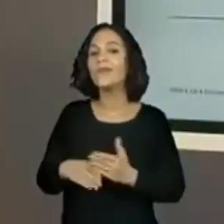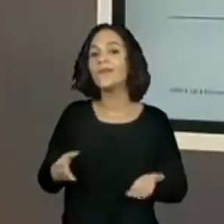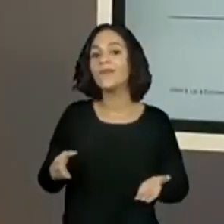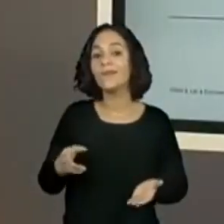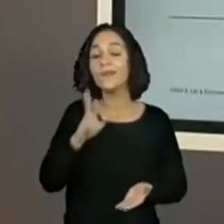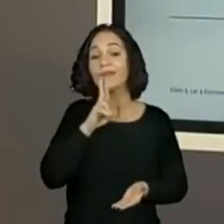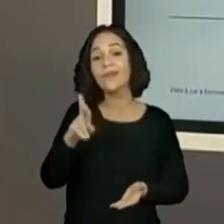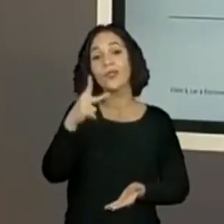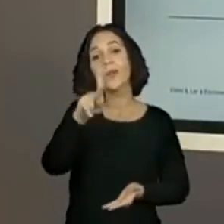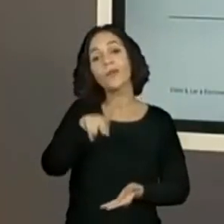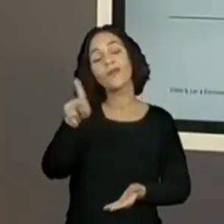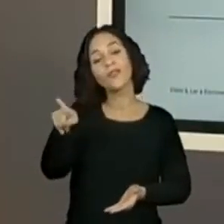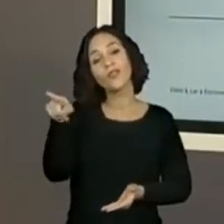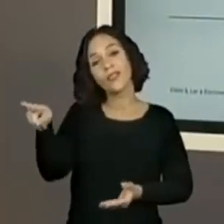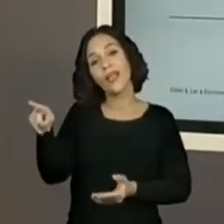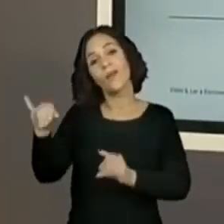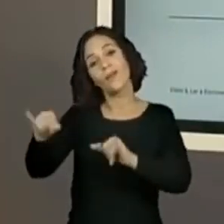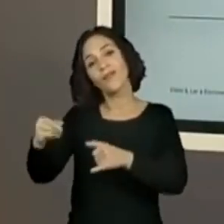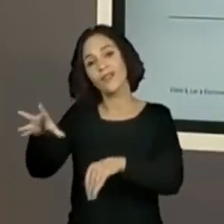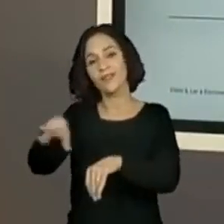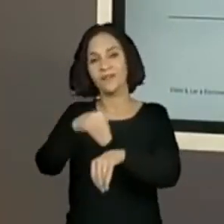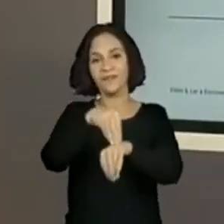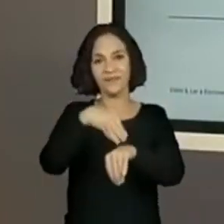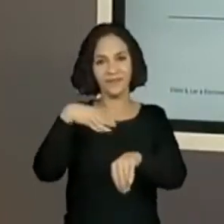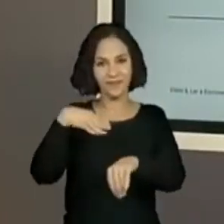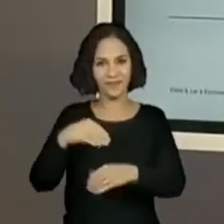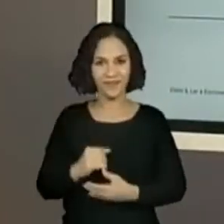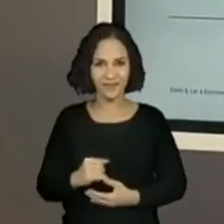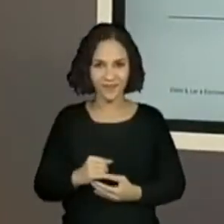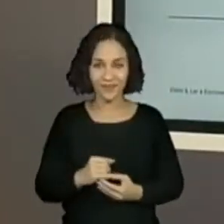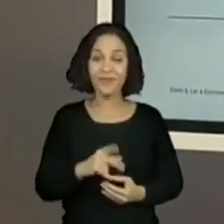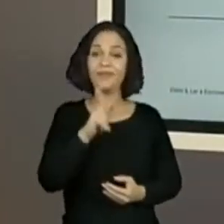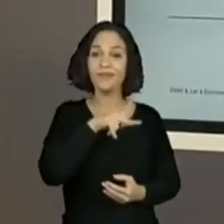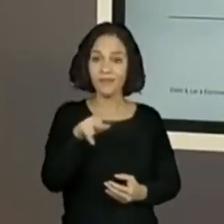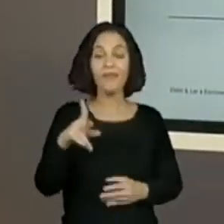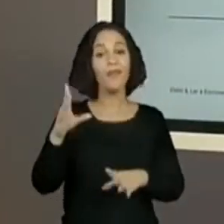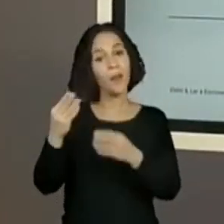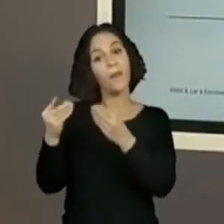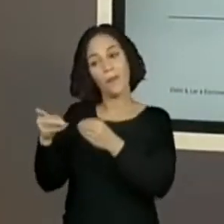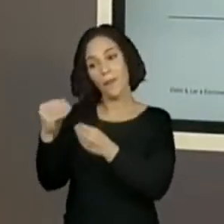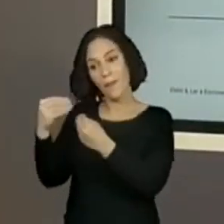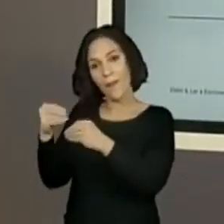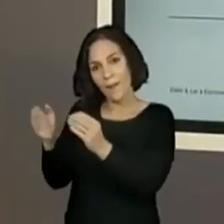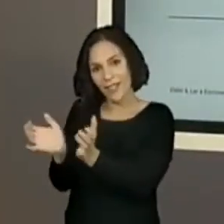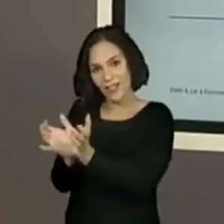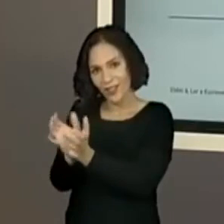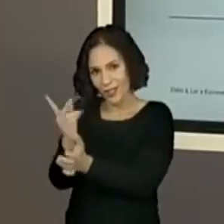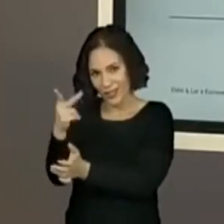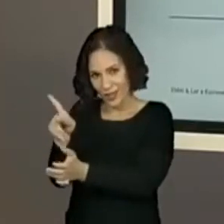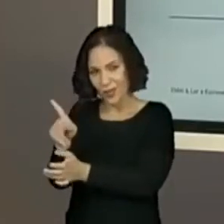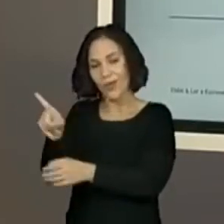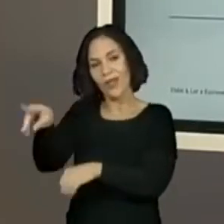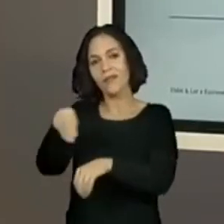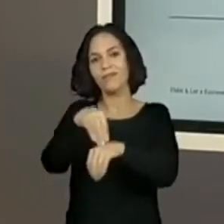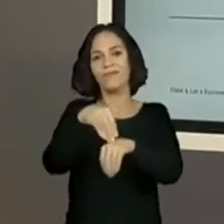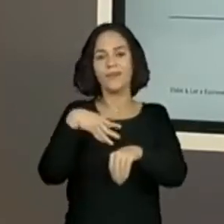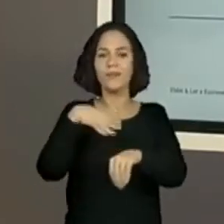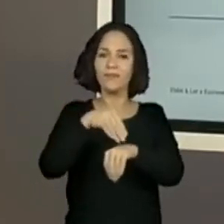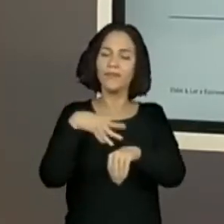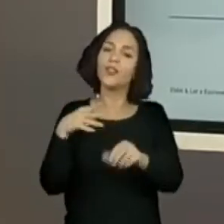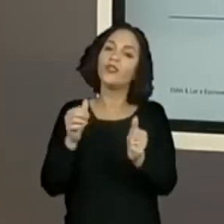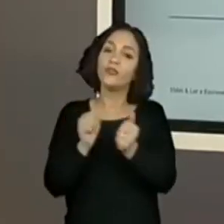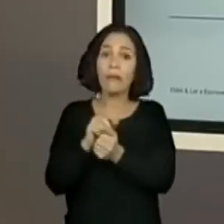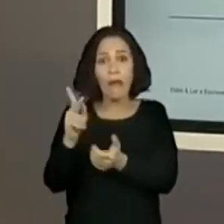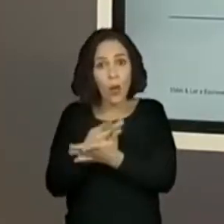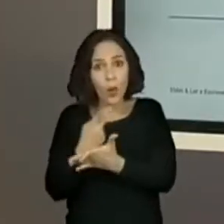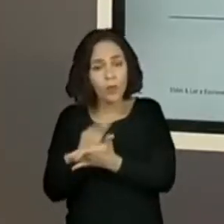sua professora. Sua professora pode mandar para a gente. Os professores estão trazendo para nós aqui. E é importante descobrir, fazer junto. Se